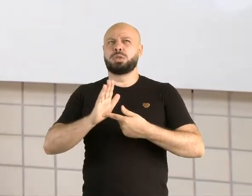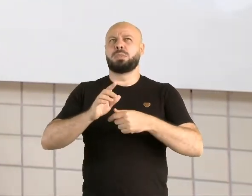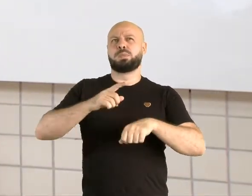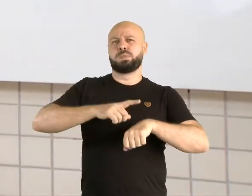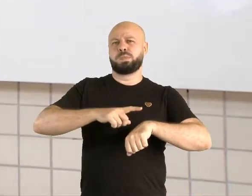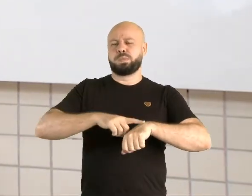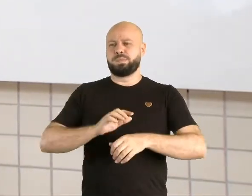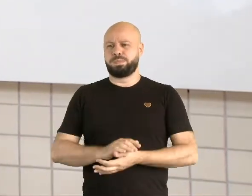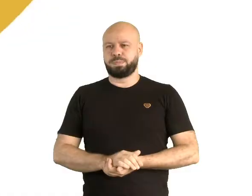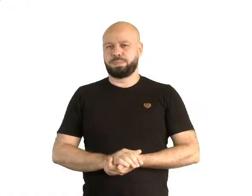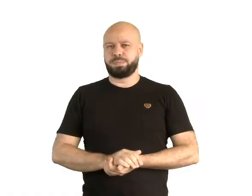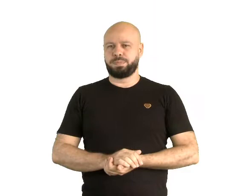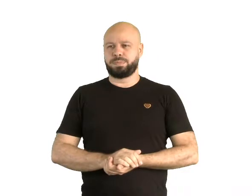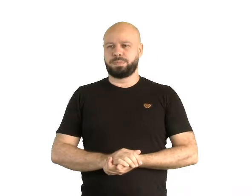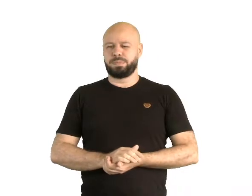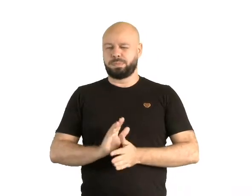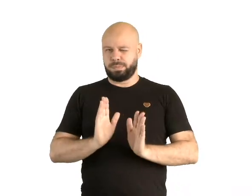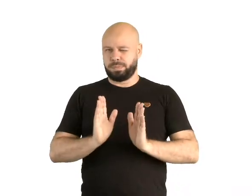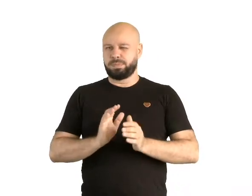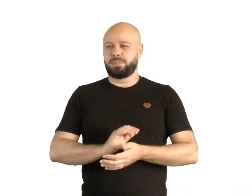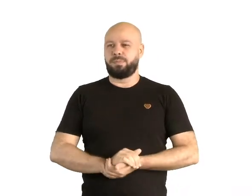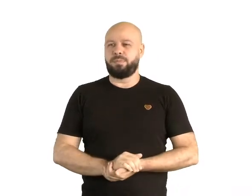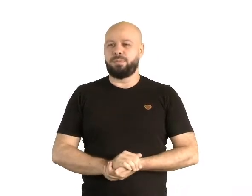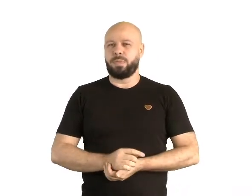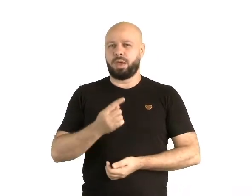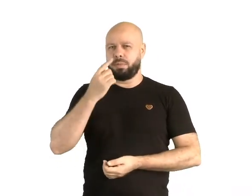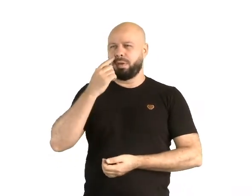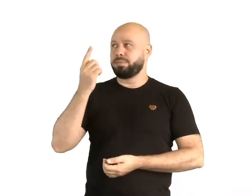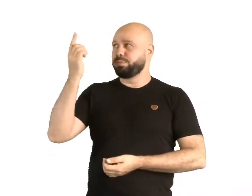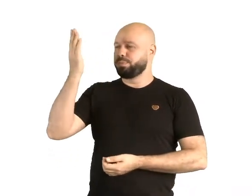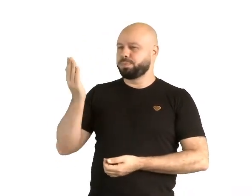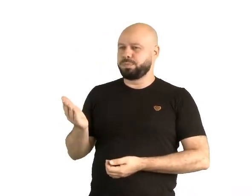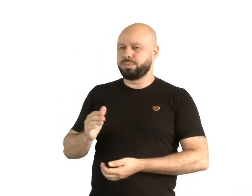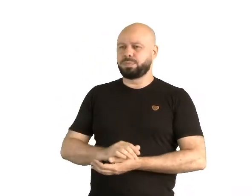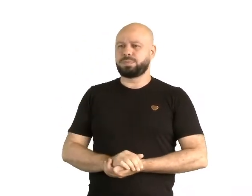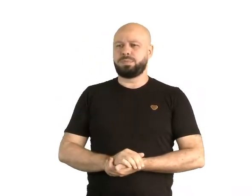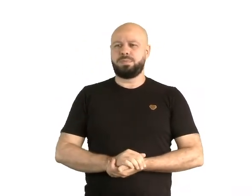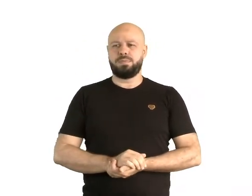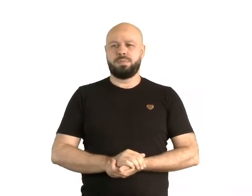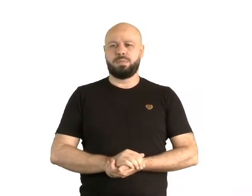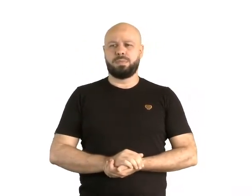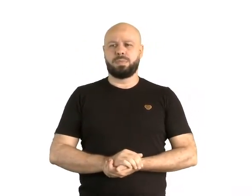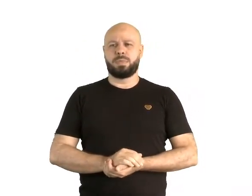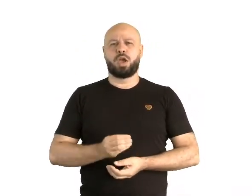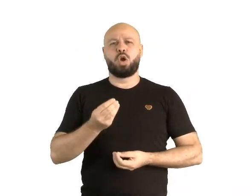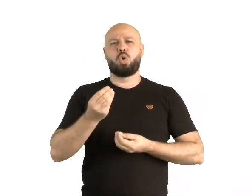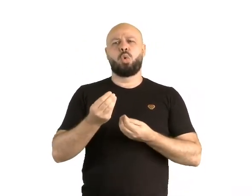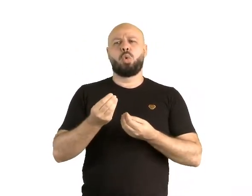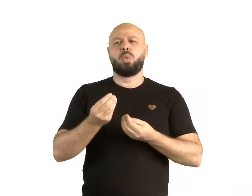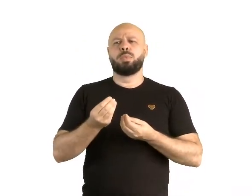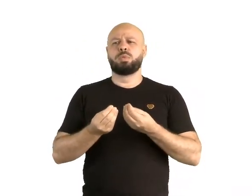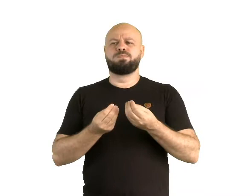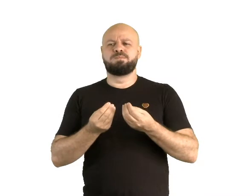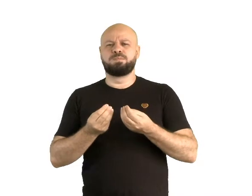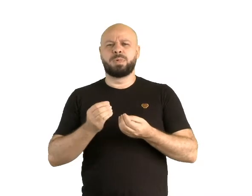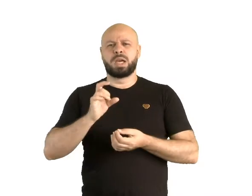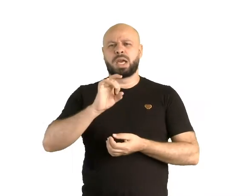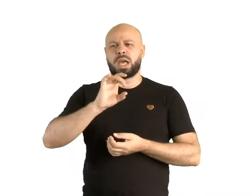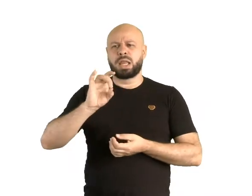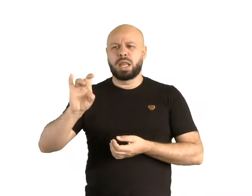forma, leia comigo na tela. Veja como são formados